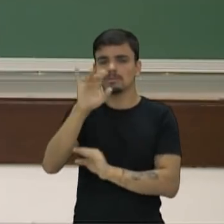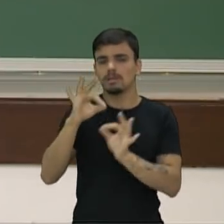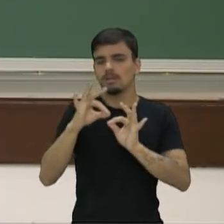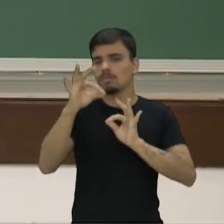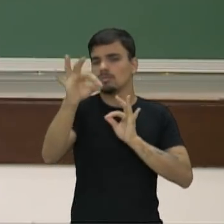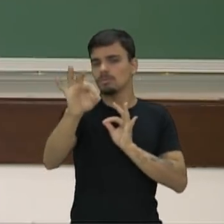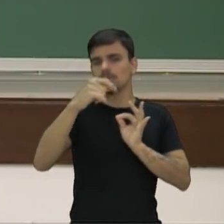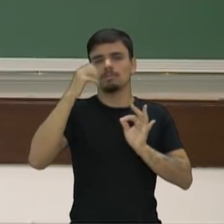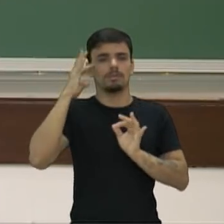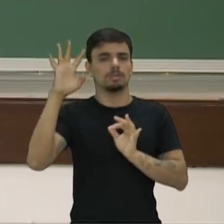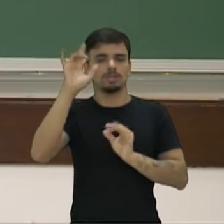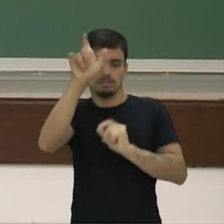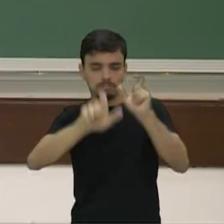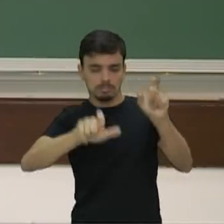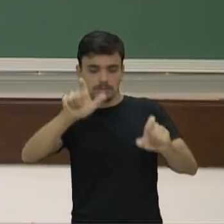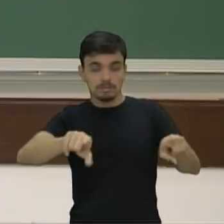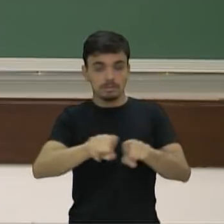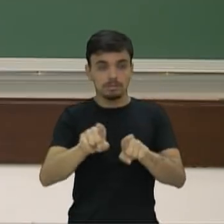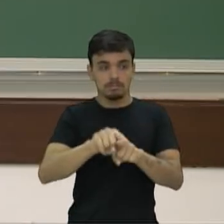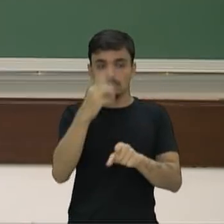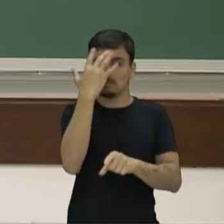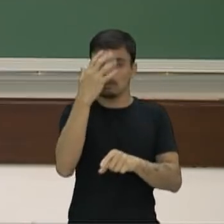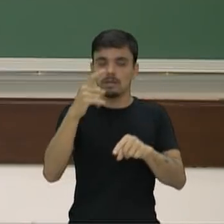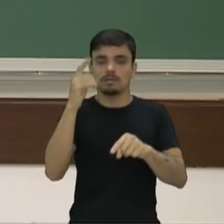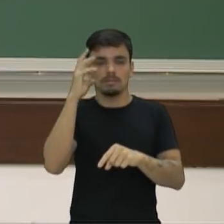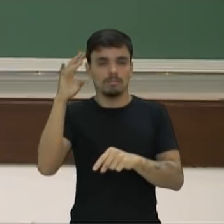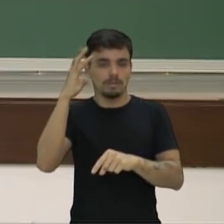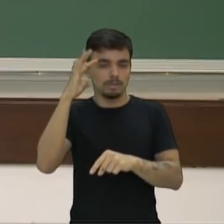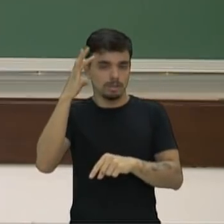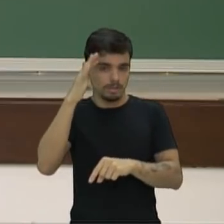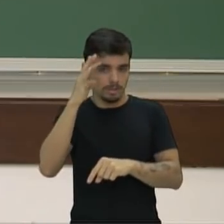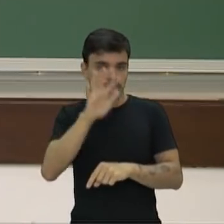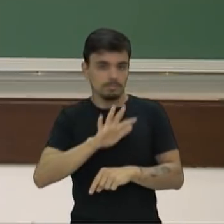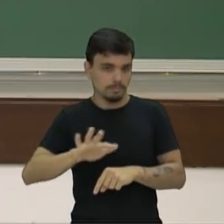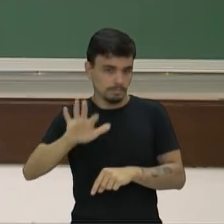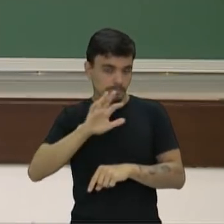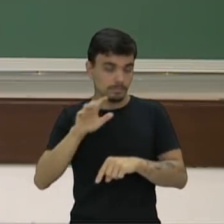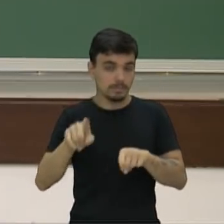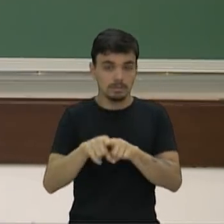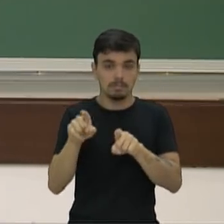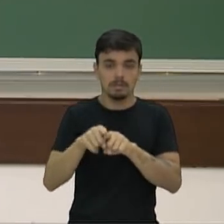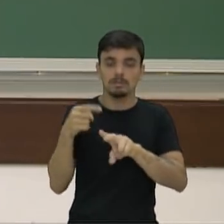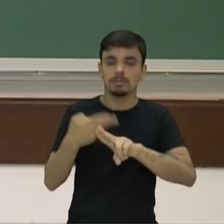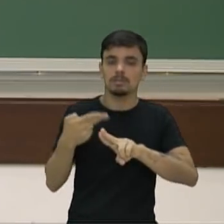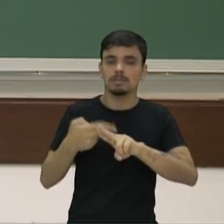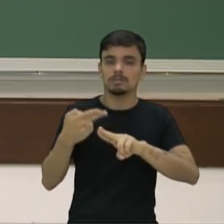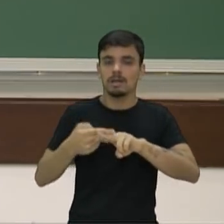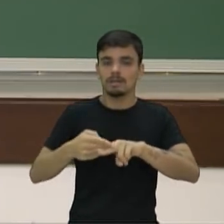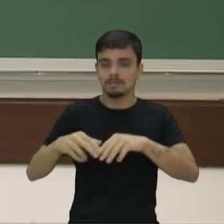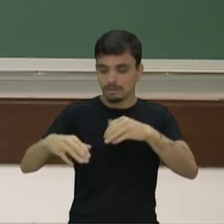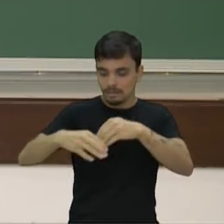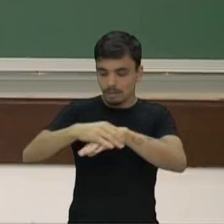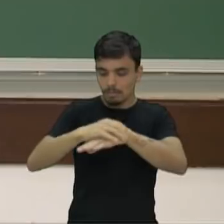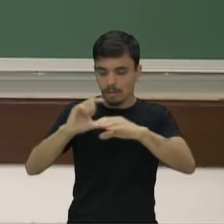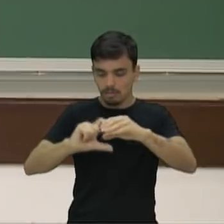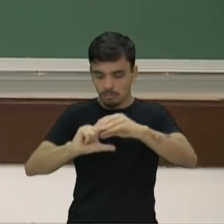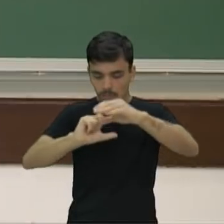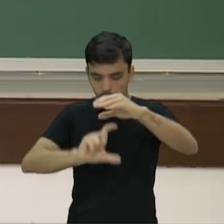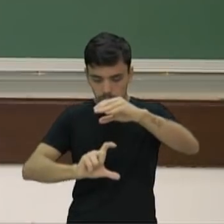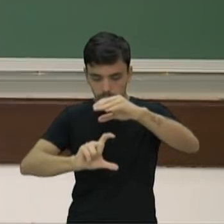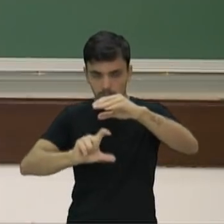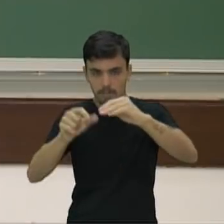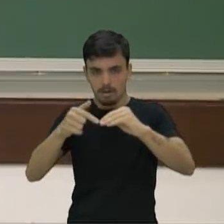aquele personagem. E a máscara ajudava você, inclusive, também. Inclusive, eles usavam tamancos grandes, até para aumentar a proporção do